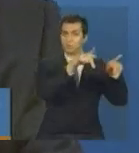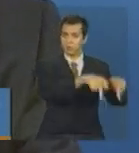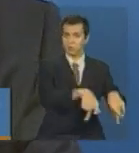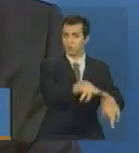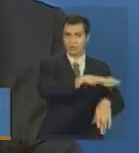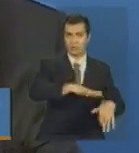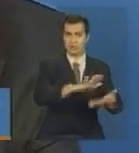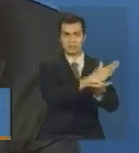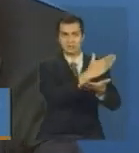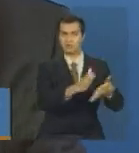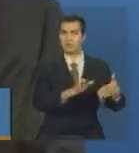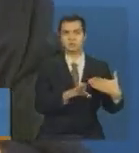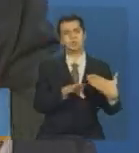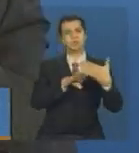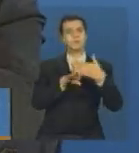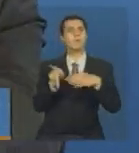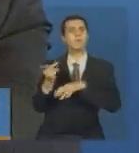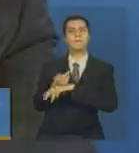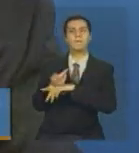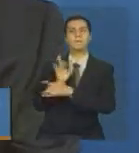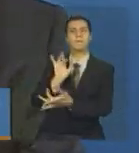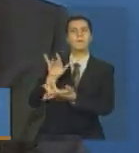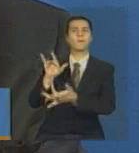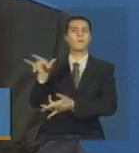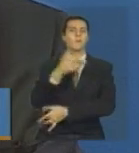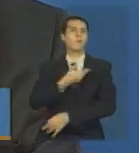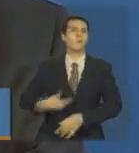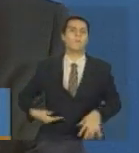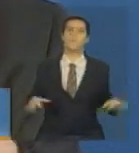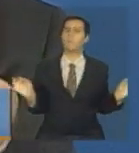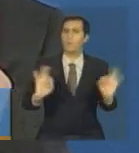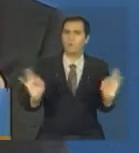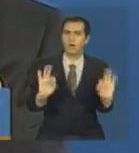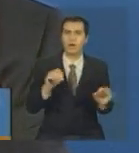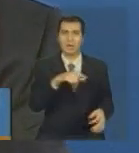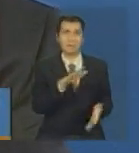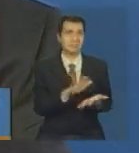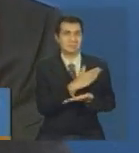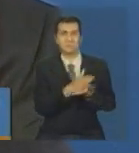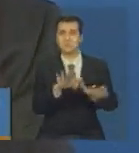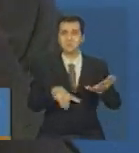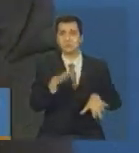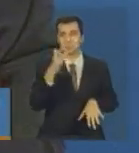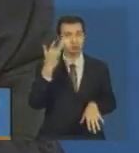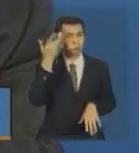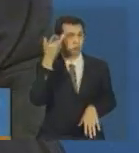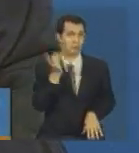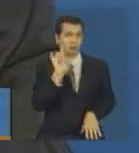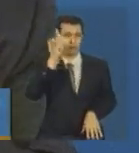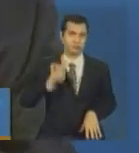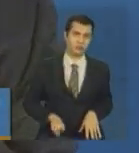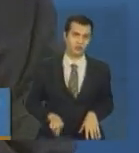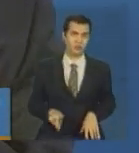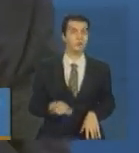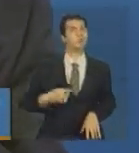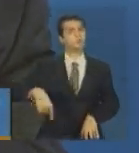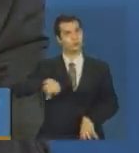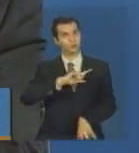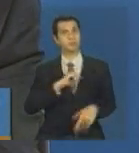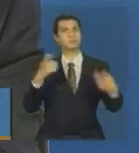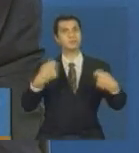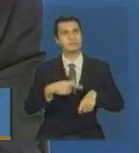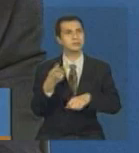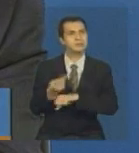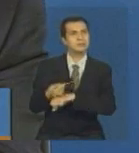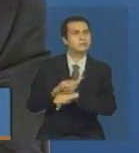governo, que muitas vezes sequer sabe que existem essas possibilidades. Esse público, ele precisa ser buscado. O Estado está